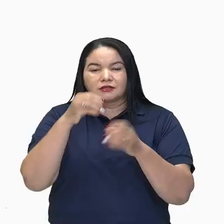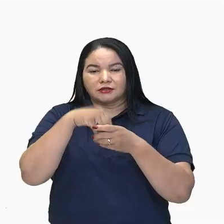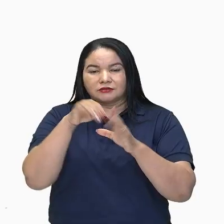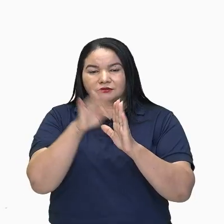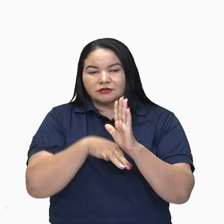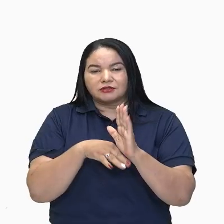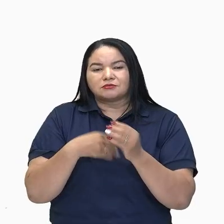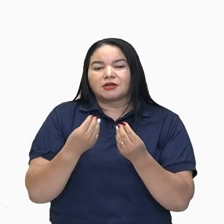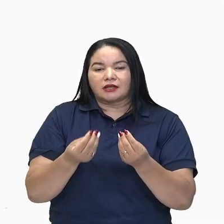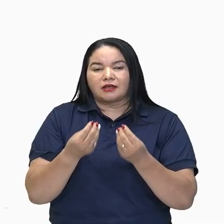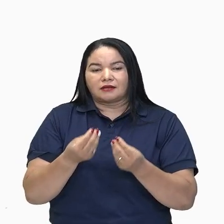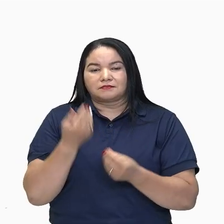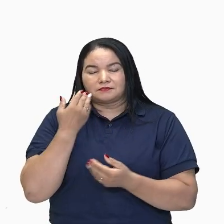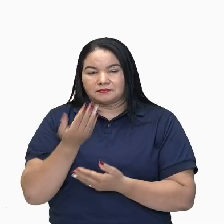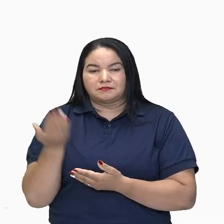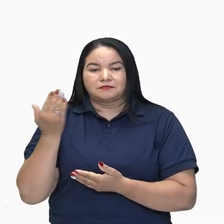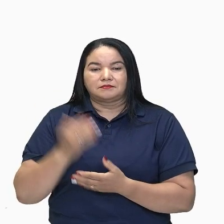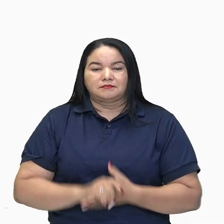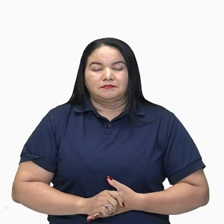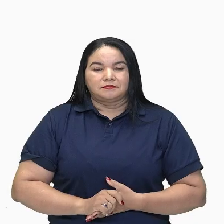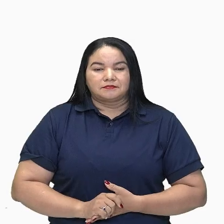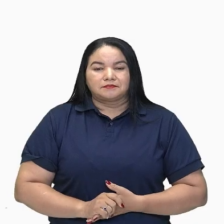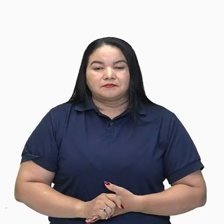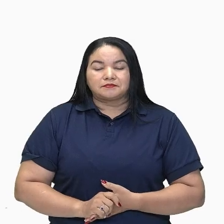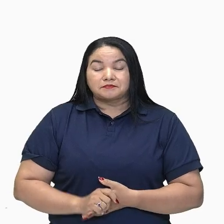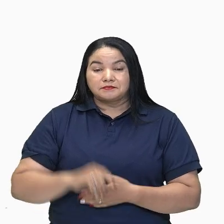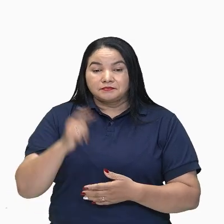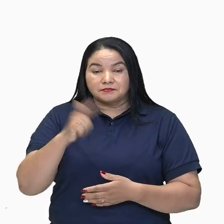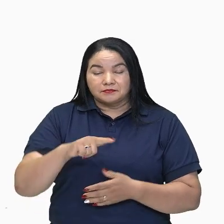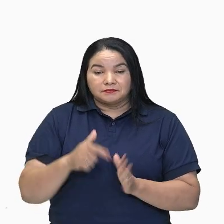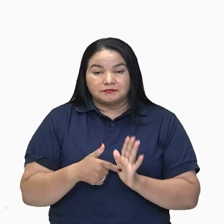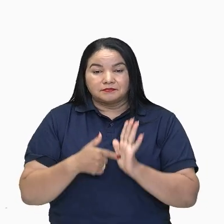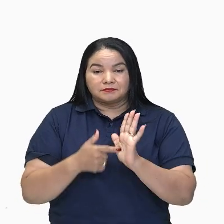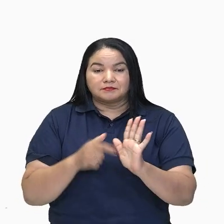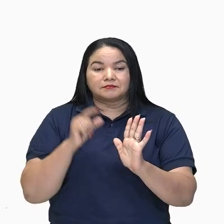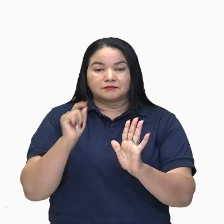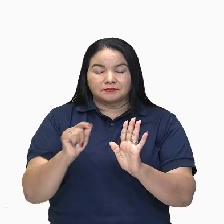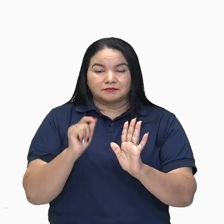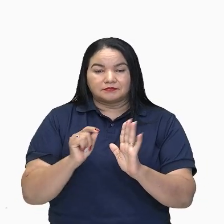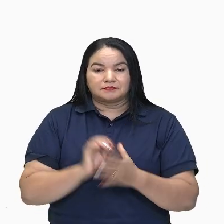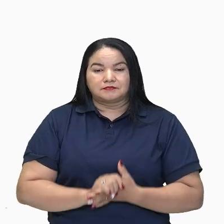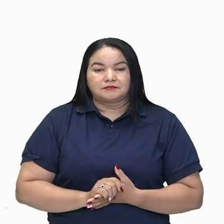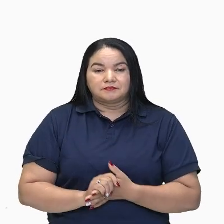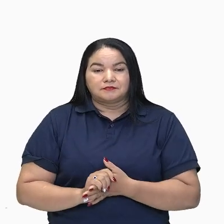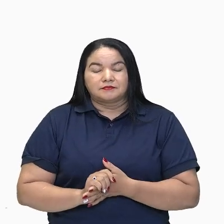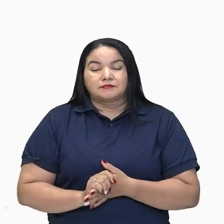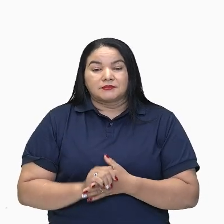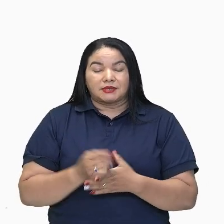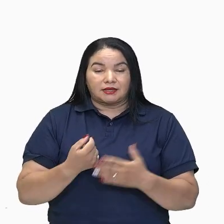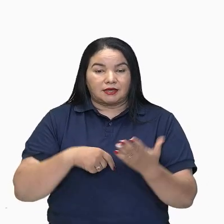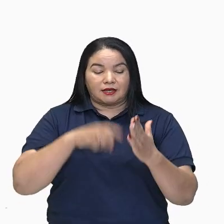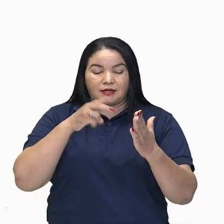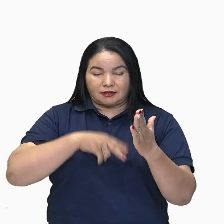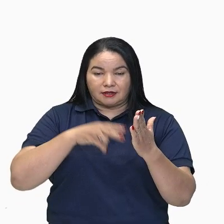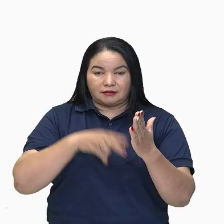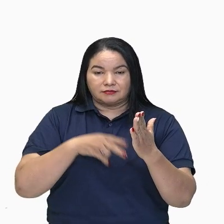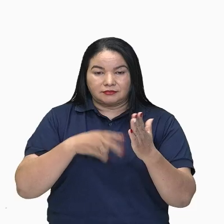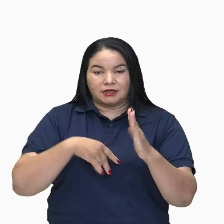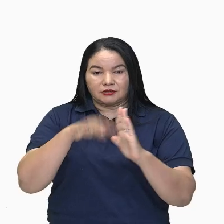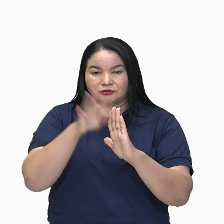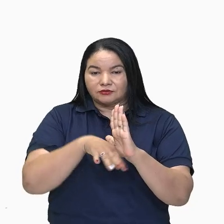prática. Colocando aí mais uma vez para vocês, para reforçar a ideia. Olha só, quando lemos um texto